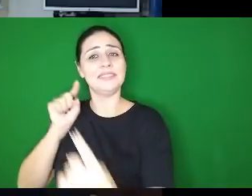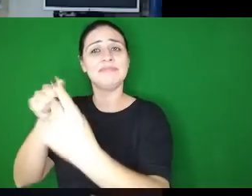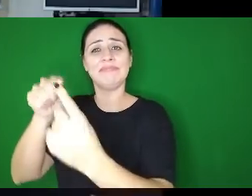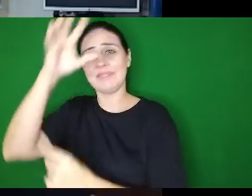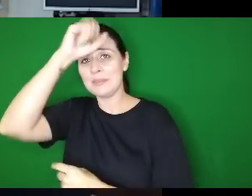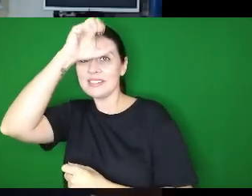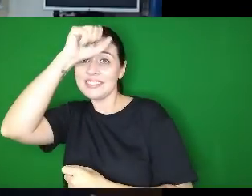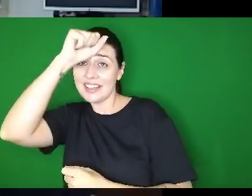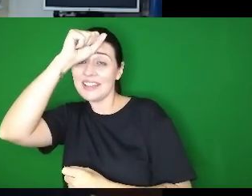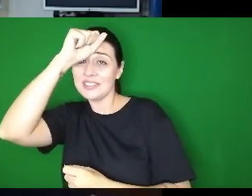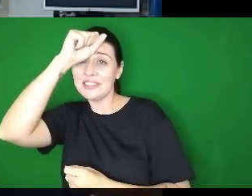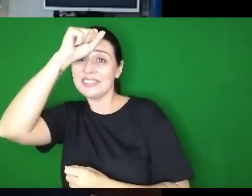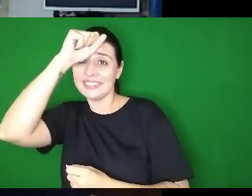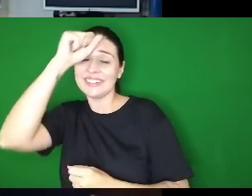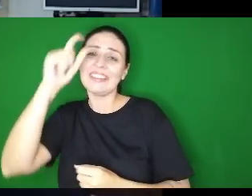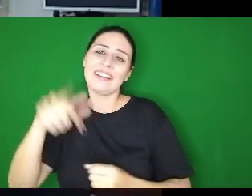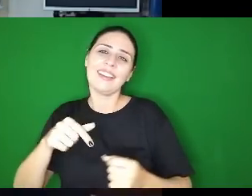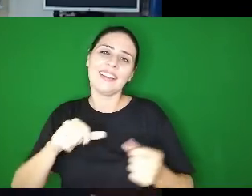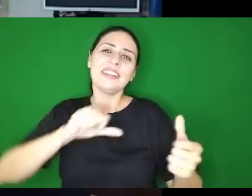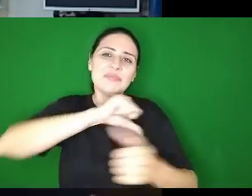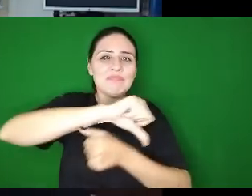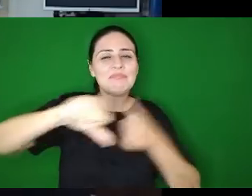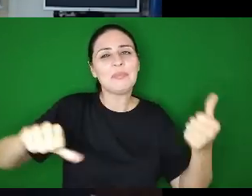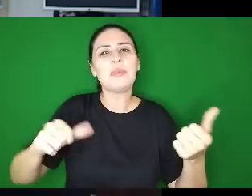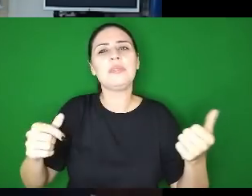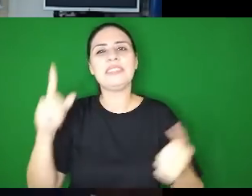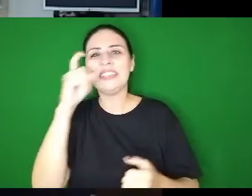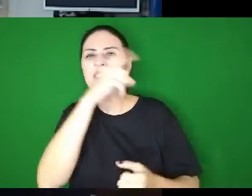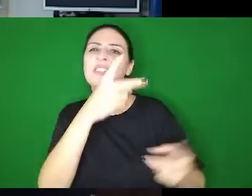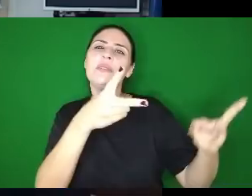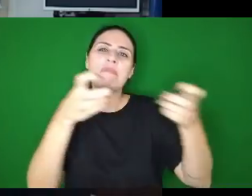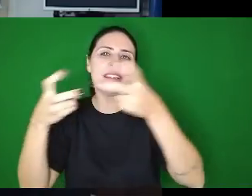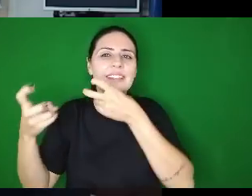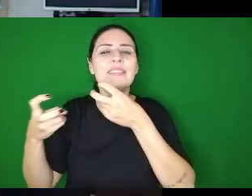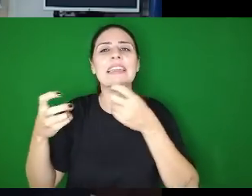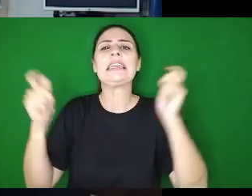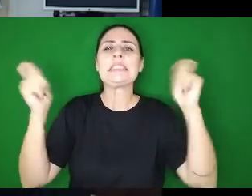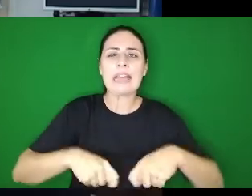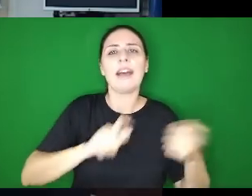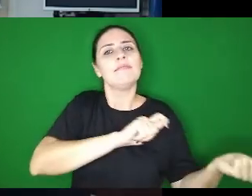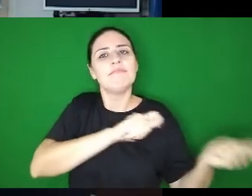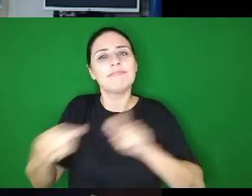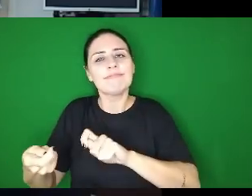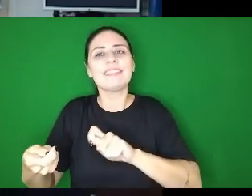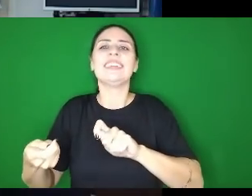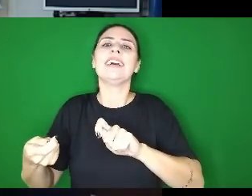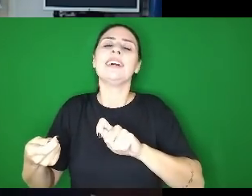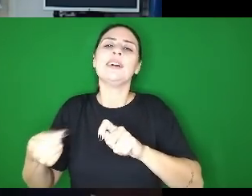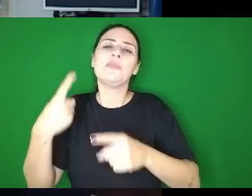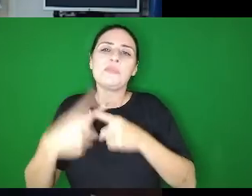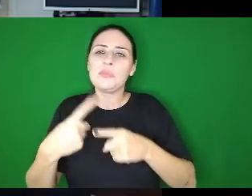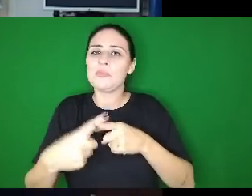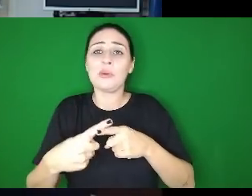o grande problema, às vezes, é perceber que é possível fazer essa transposição, porque